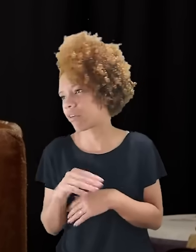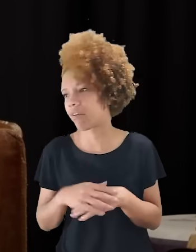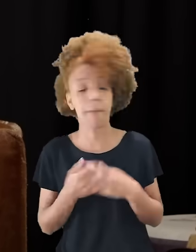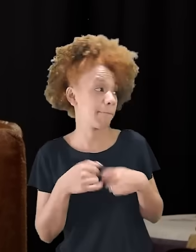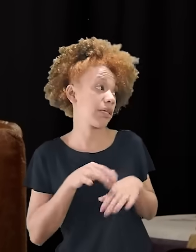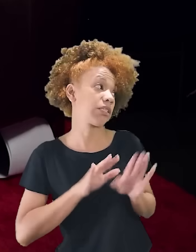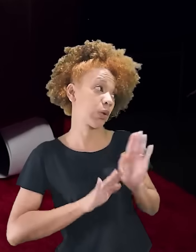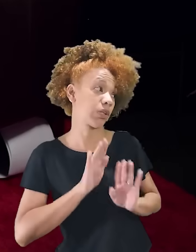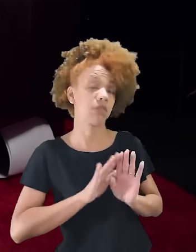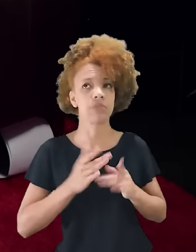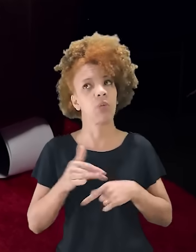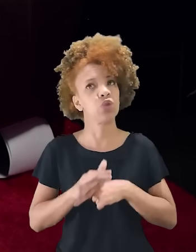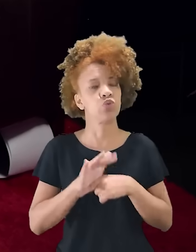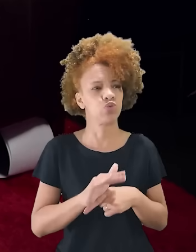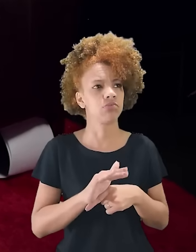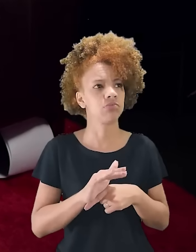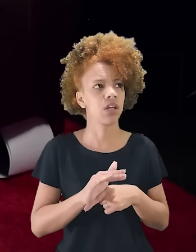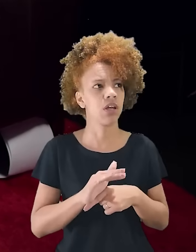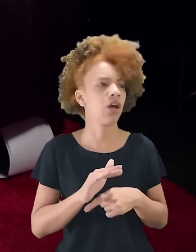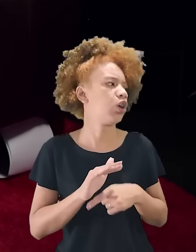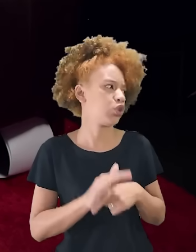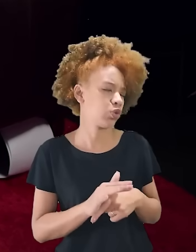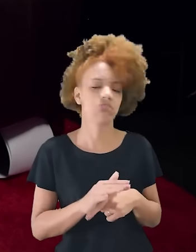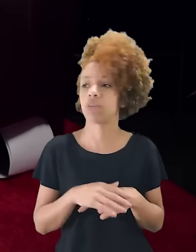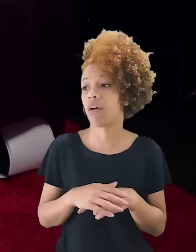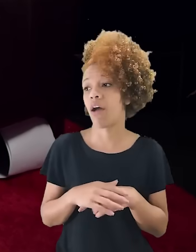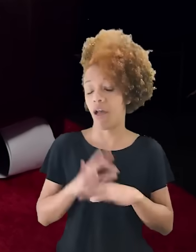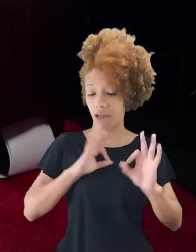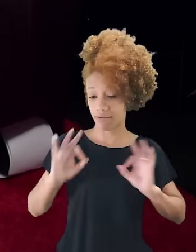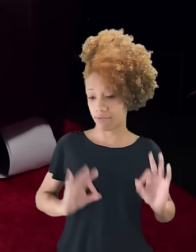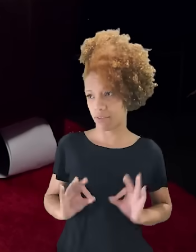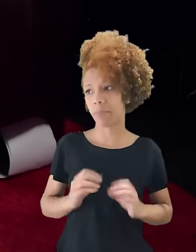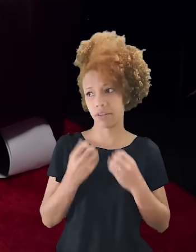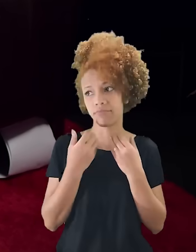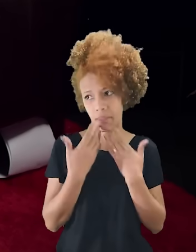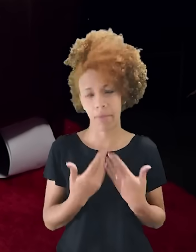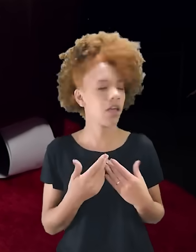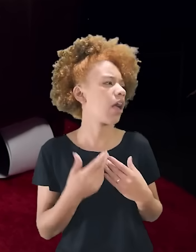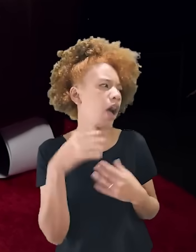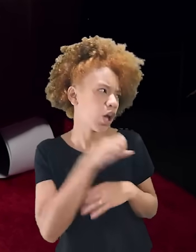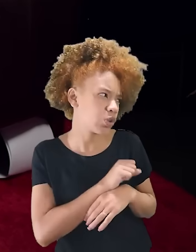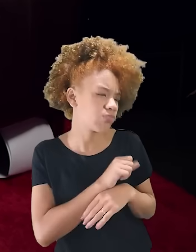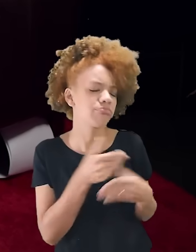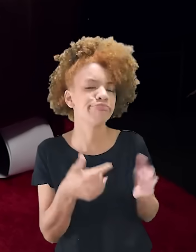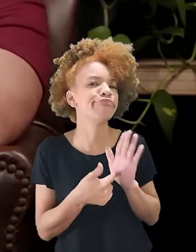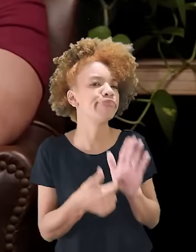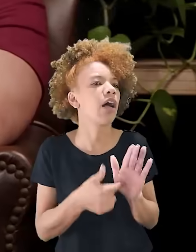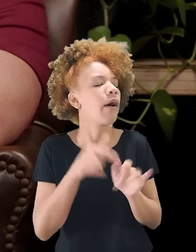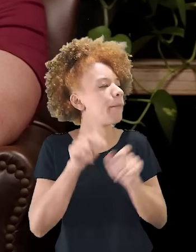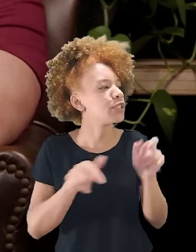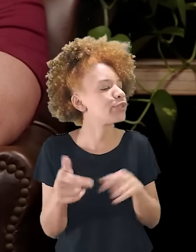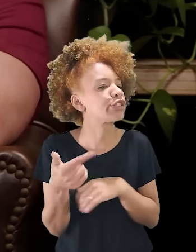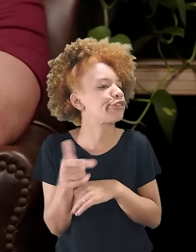a gente tá no Clean que tomar muito cuid estampa ajuda ajuda estampa mas estampa tá em alta ajuda rapidinho aqui Isabela